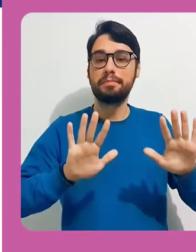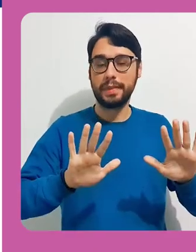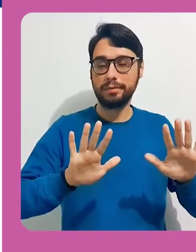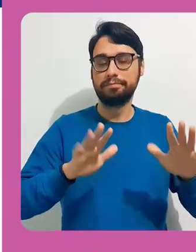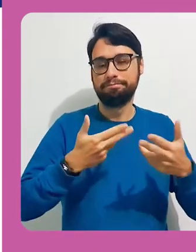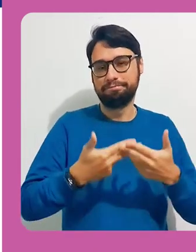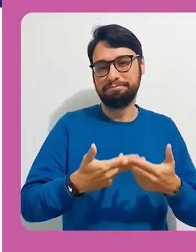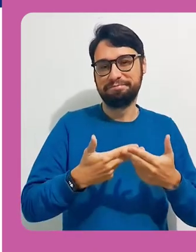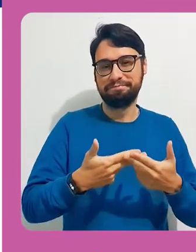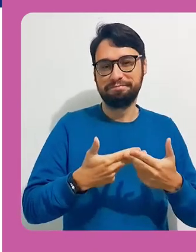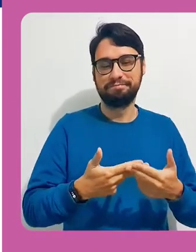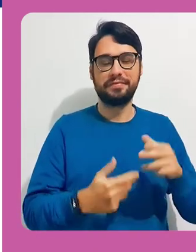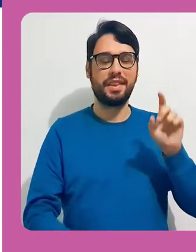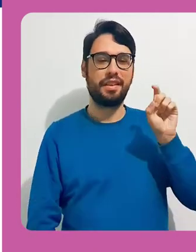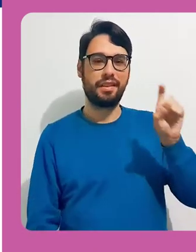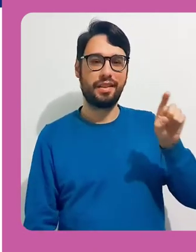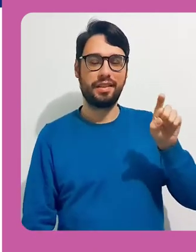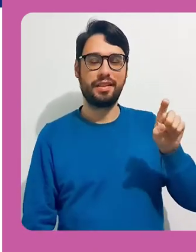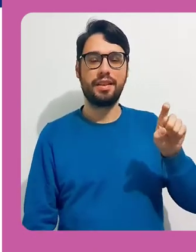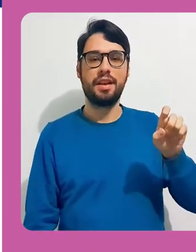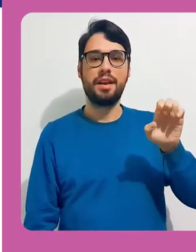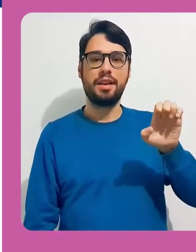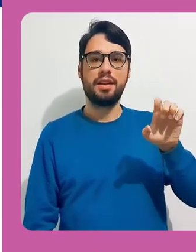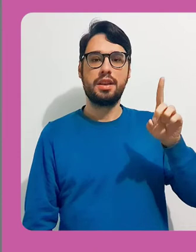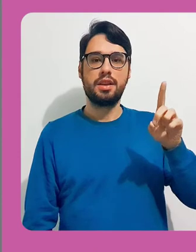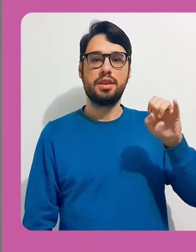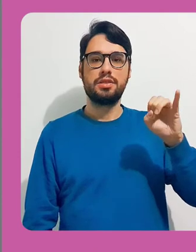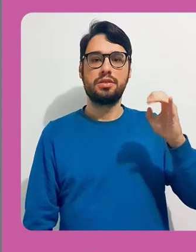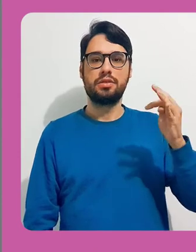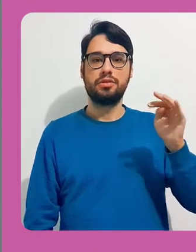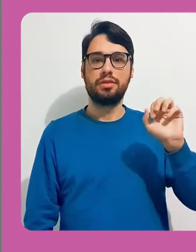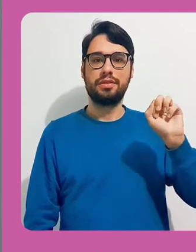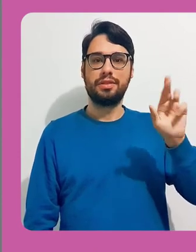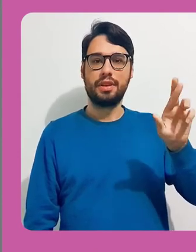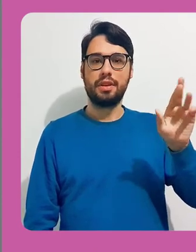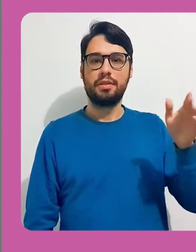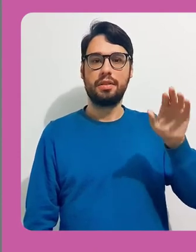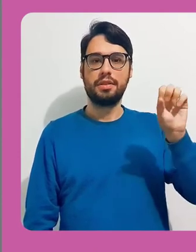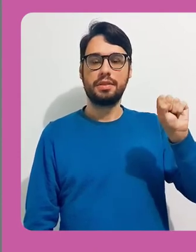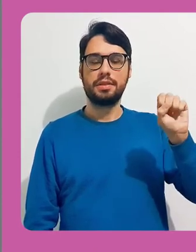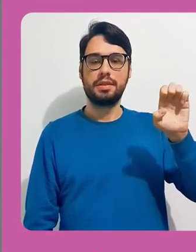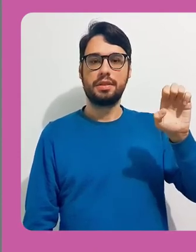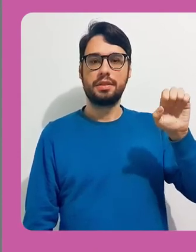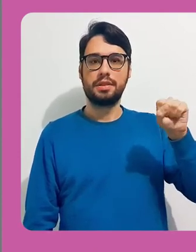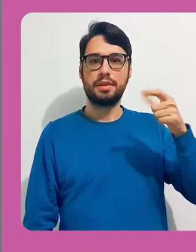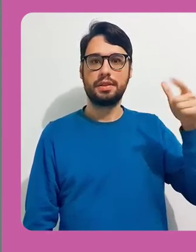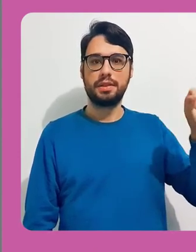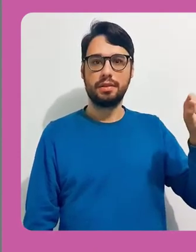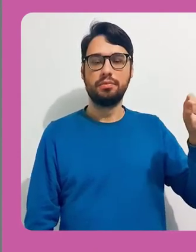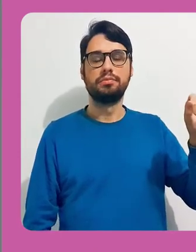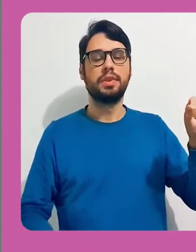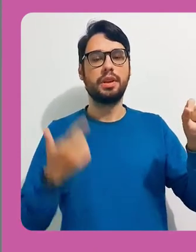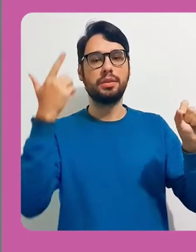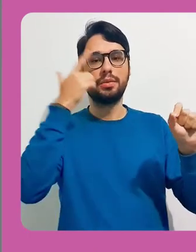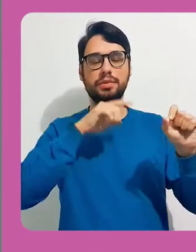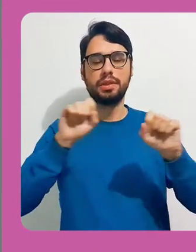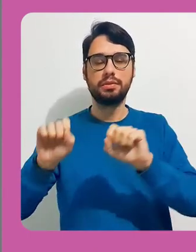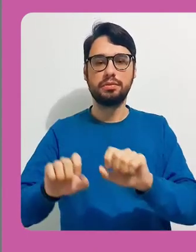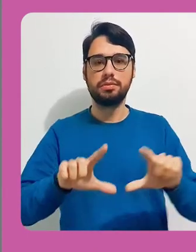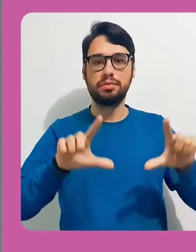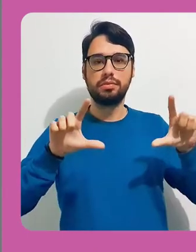essa tradução. Bom, quando clicamos na editar sessão, aparece o